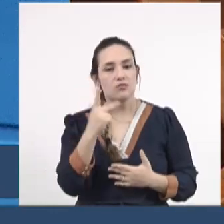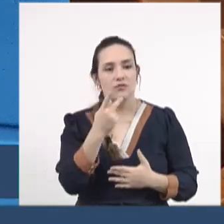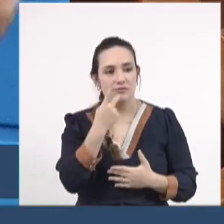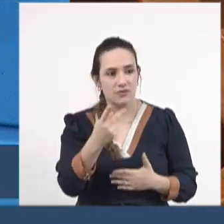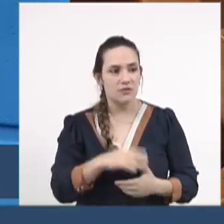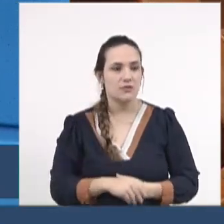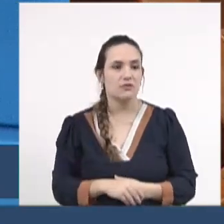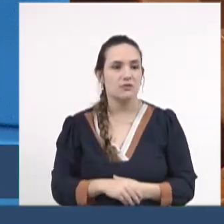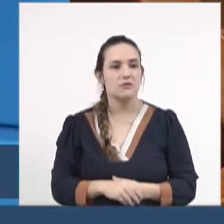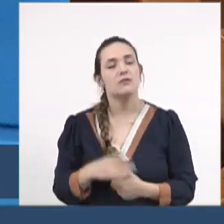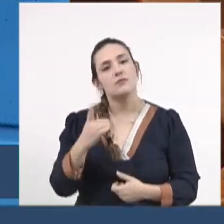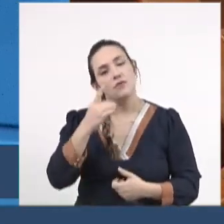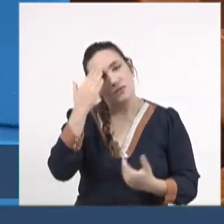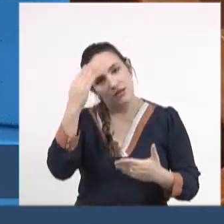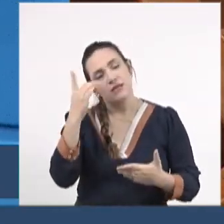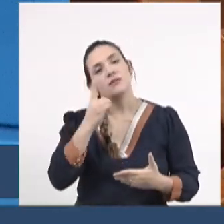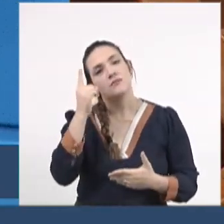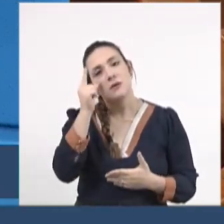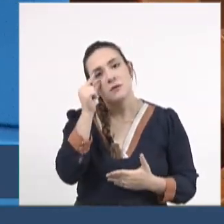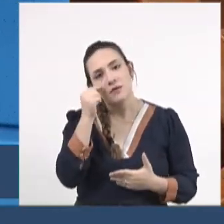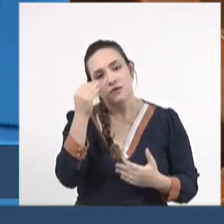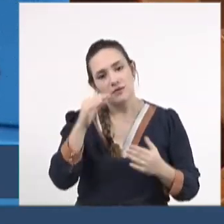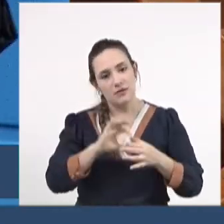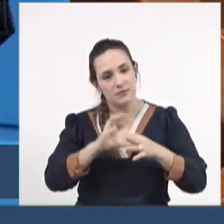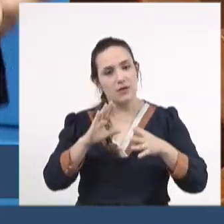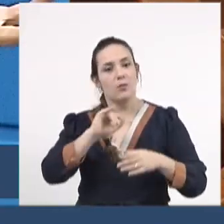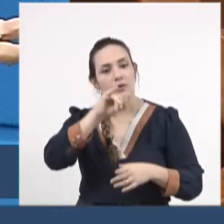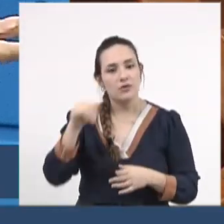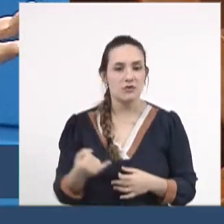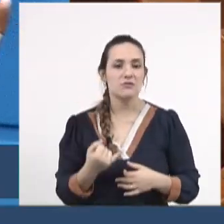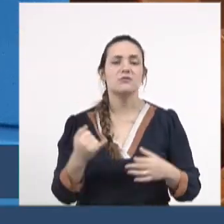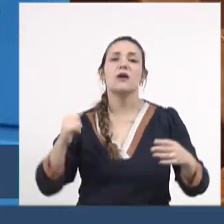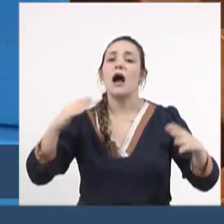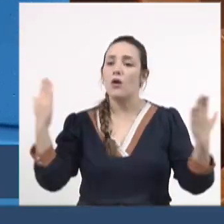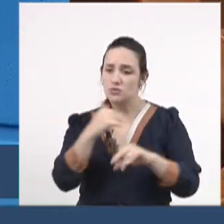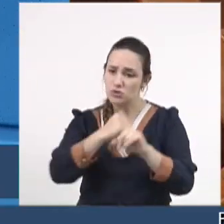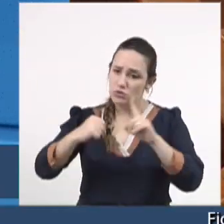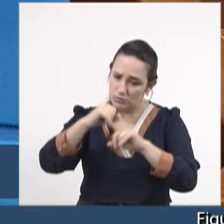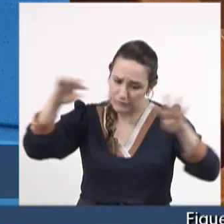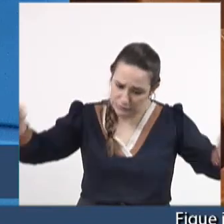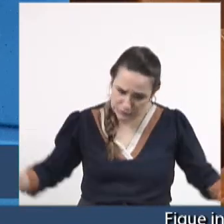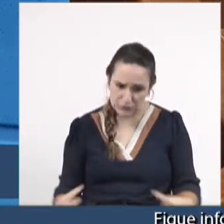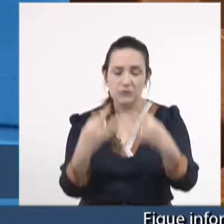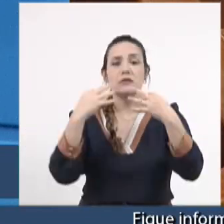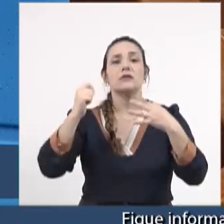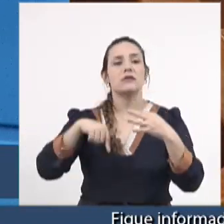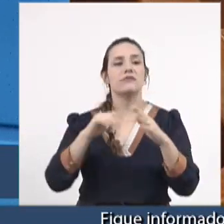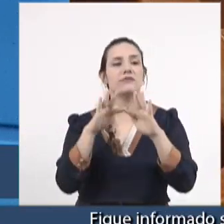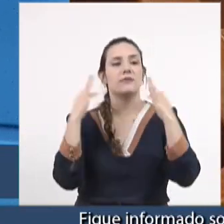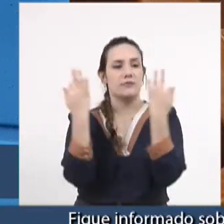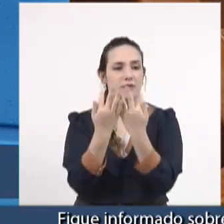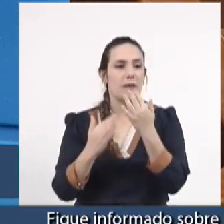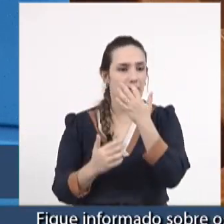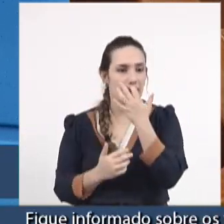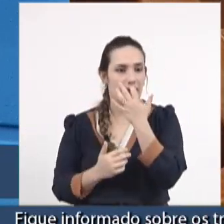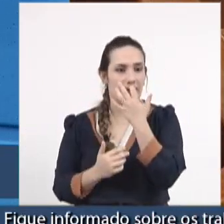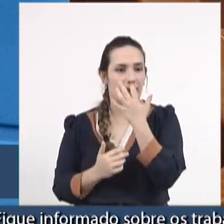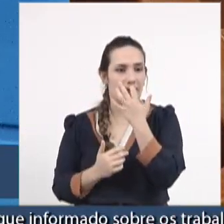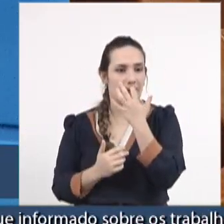oportunidade, obrigado, deputado Gerson Claro, pela oportunidade também, da gente poder chamar para a sociedade a atenção de que nós